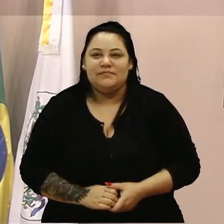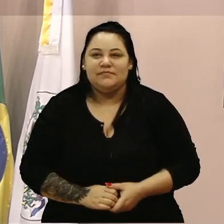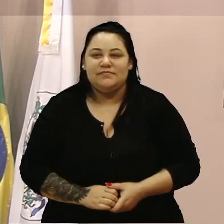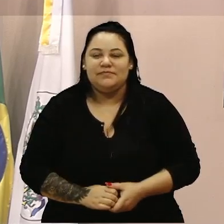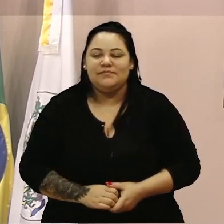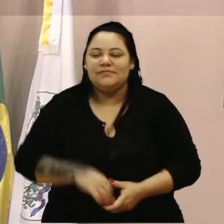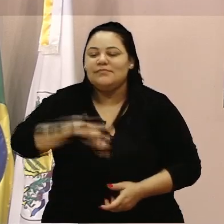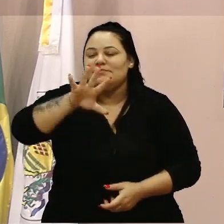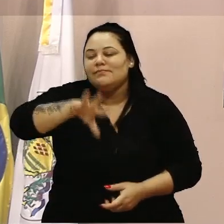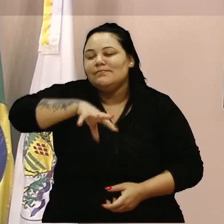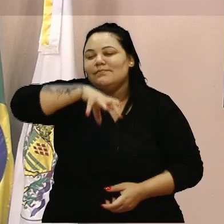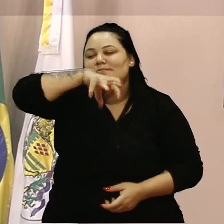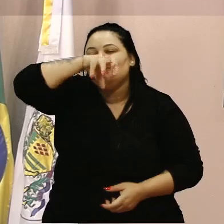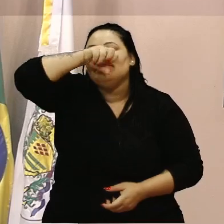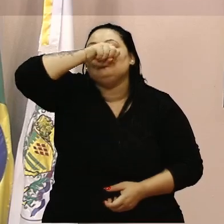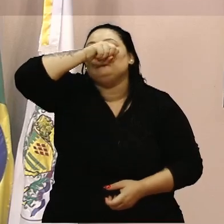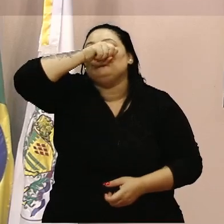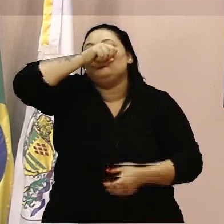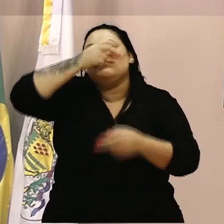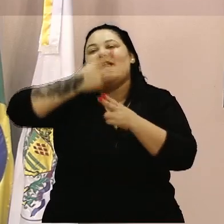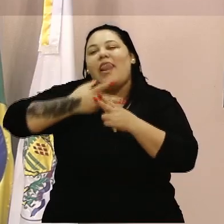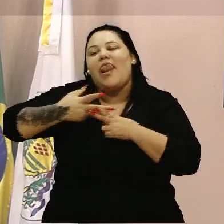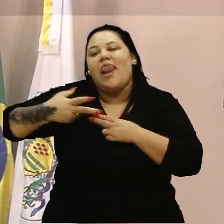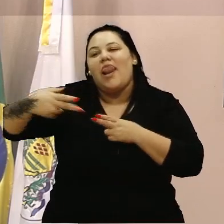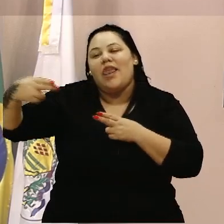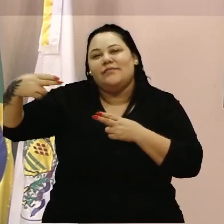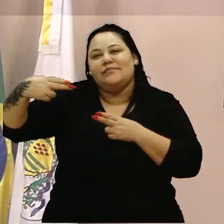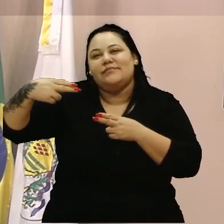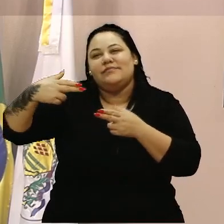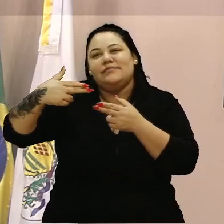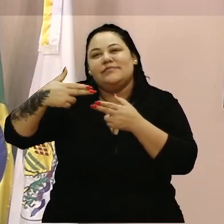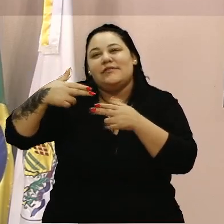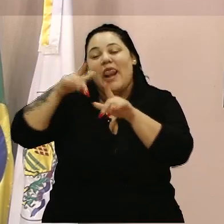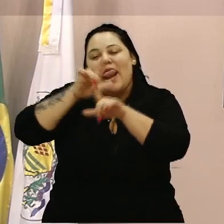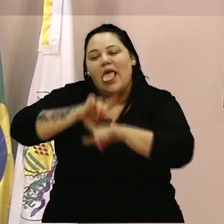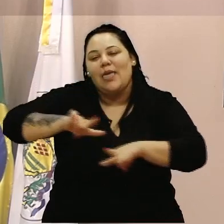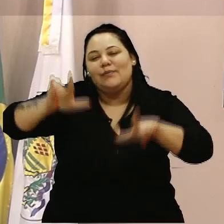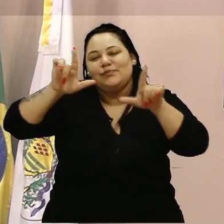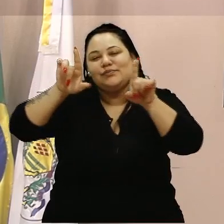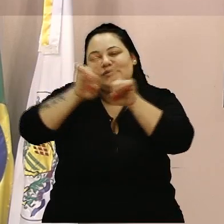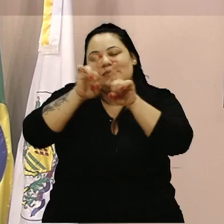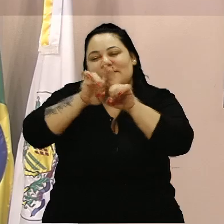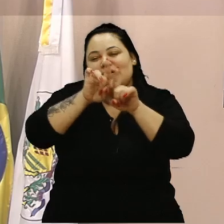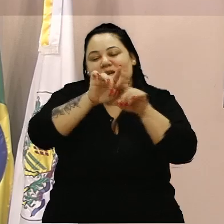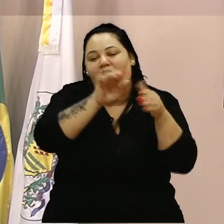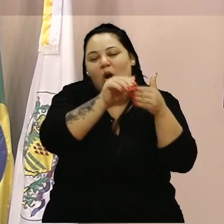Respire o ar puro, em boa companhia, contemplando a natureza.